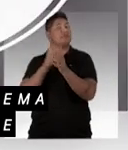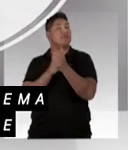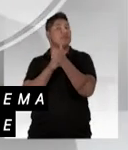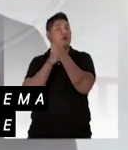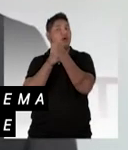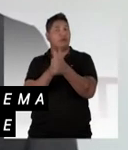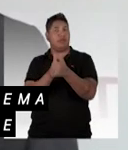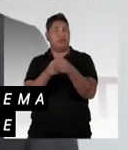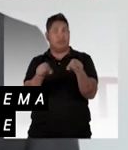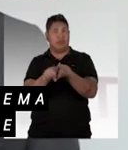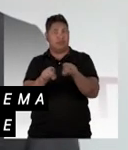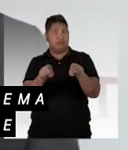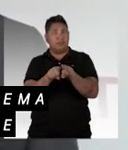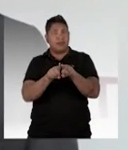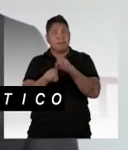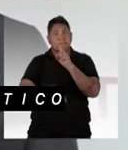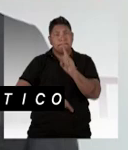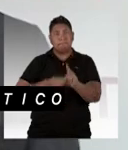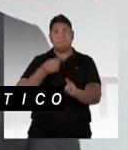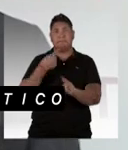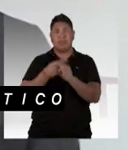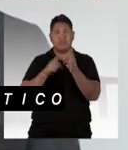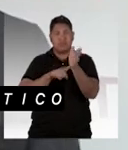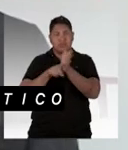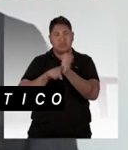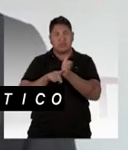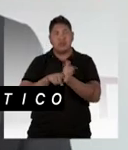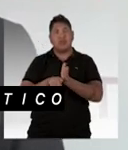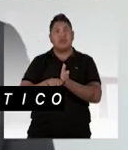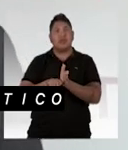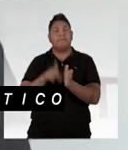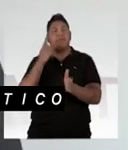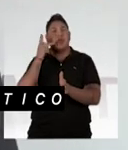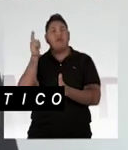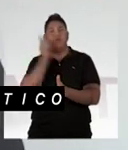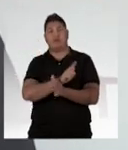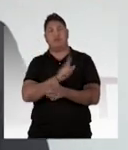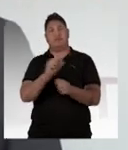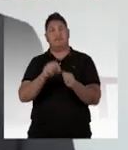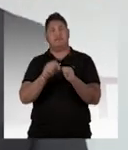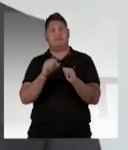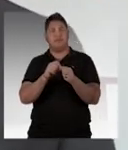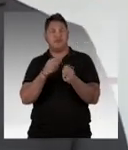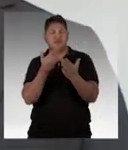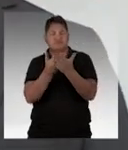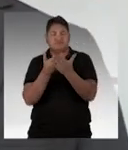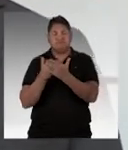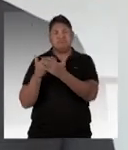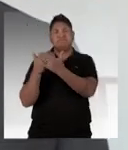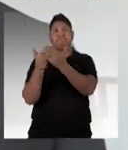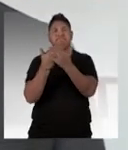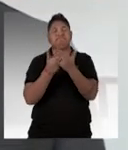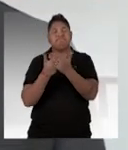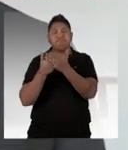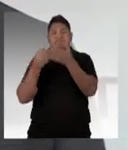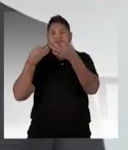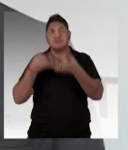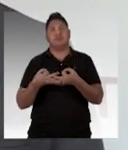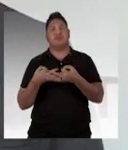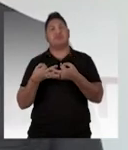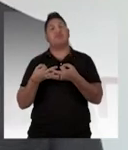o sistema de acompanhamento e o sistema de diagnóstico para poder fazer um estudo epidemiológico